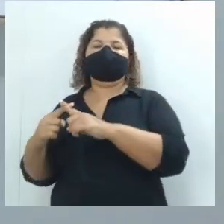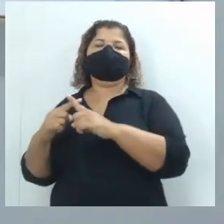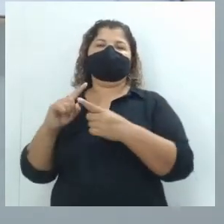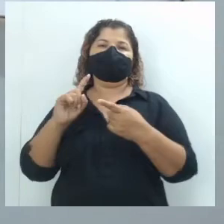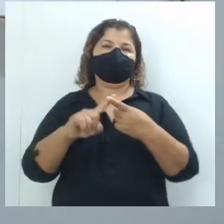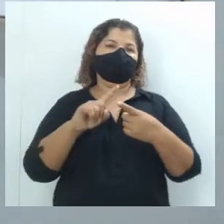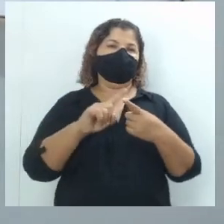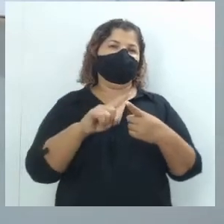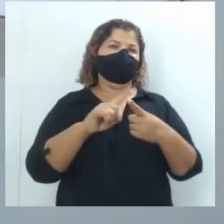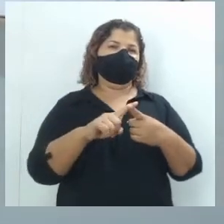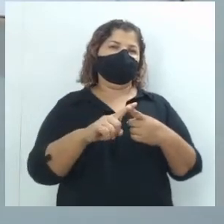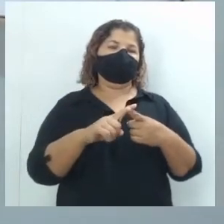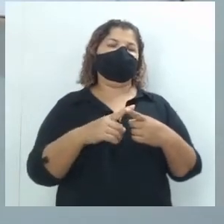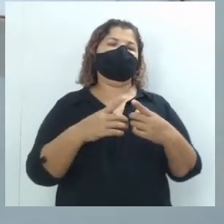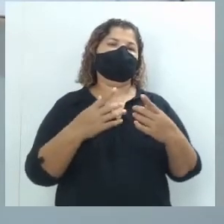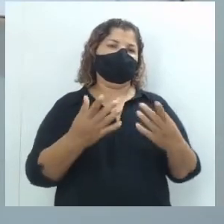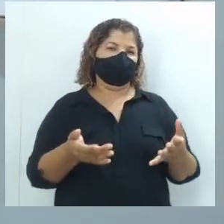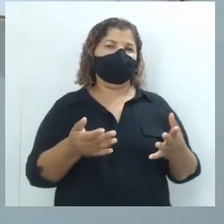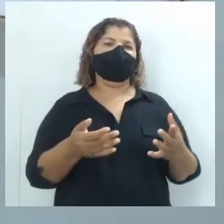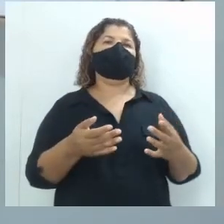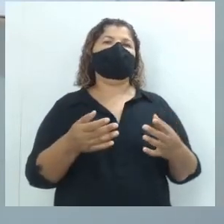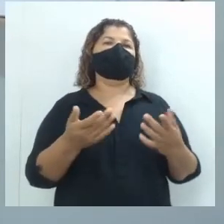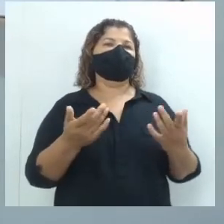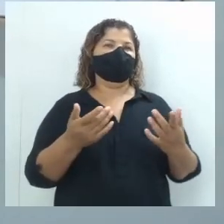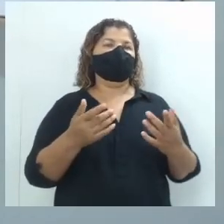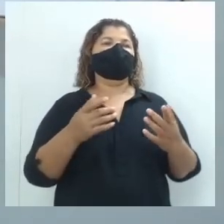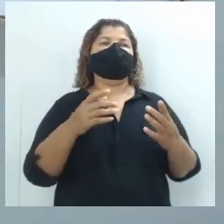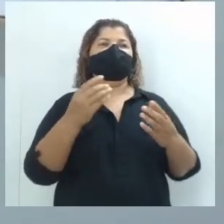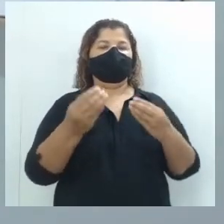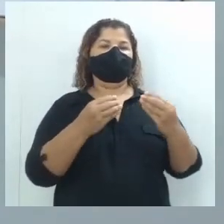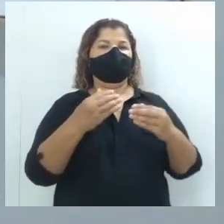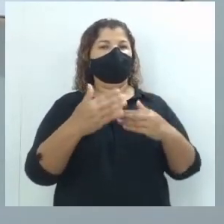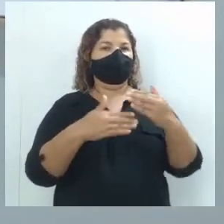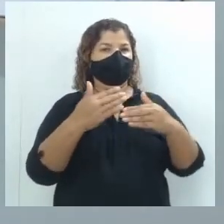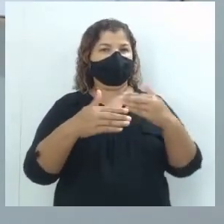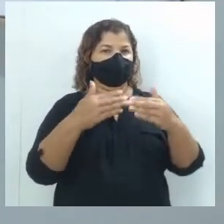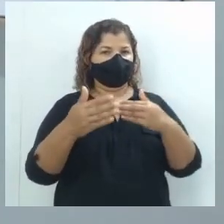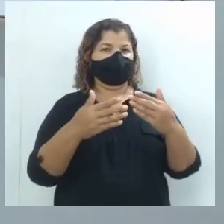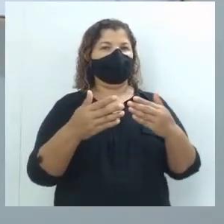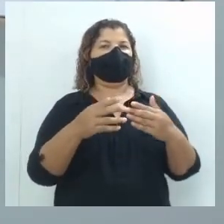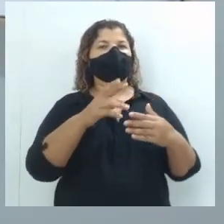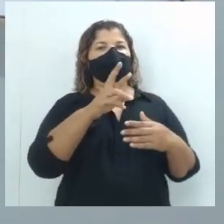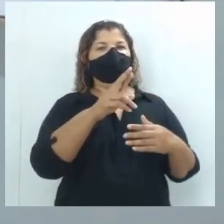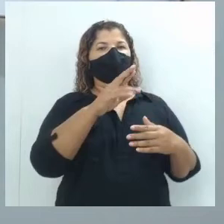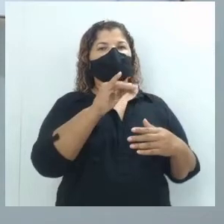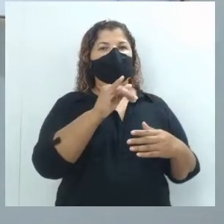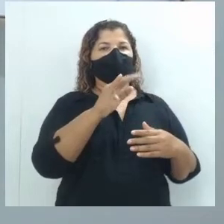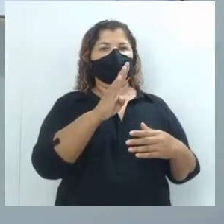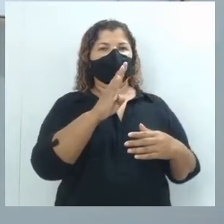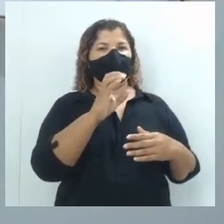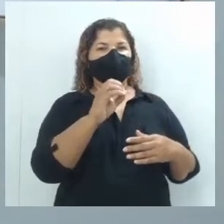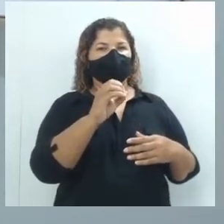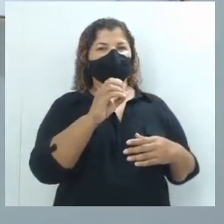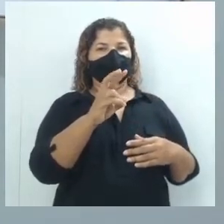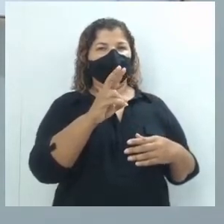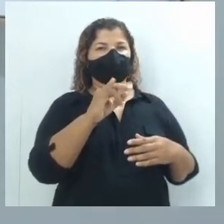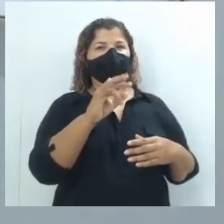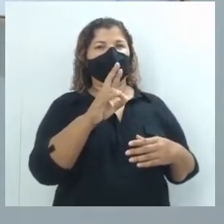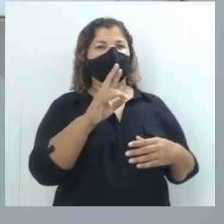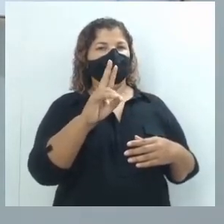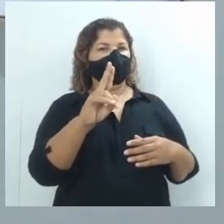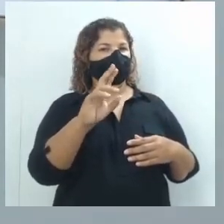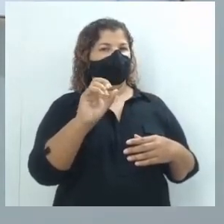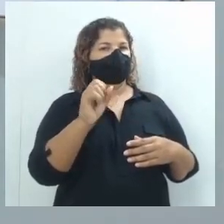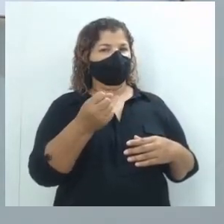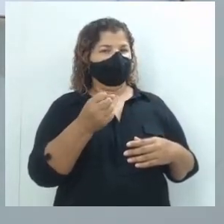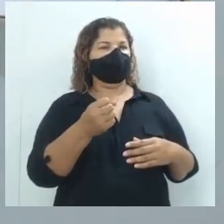positivo, tá? Essa é a técnica de reprodução do ribovírus, ou seja, do vírus de RNA, que a